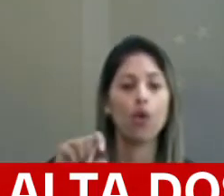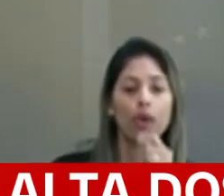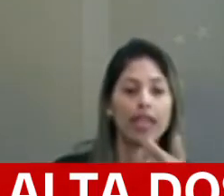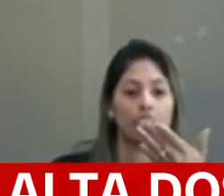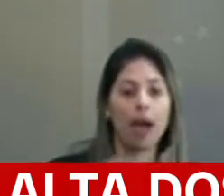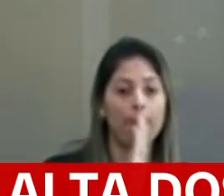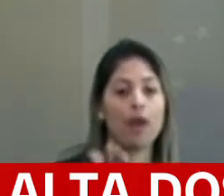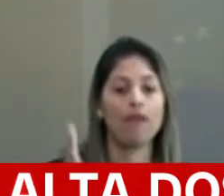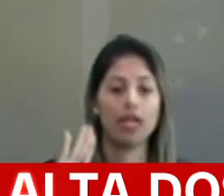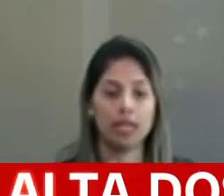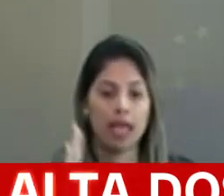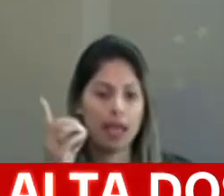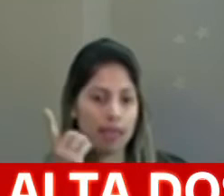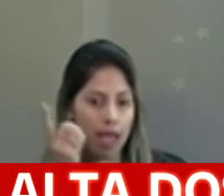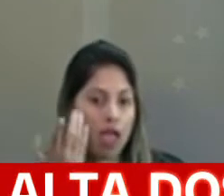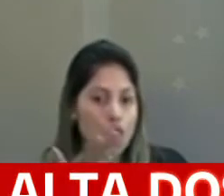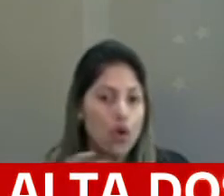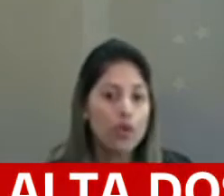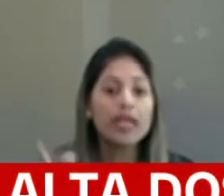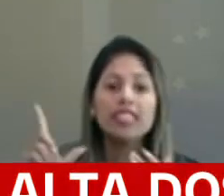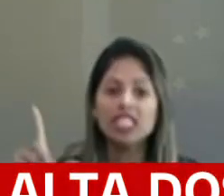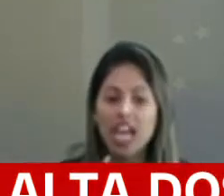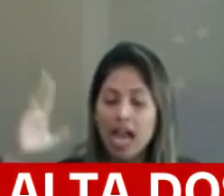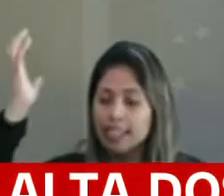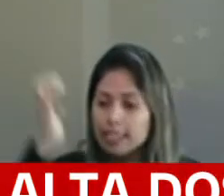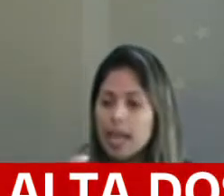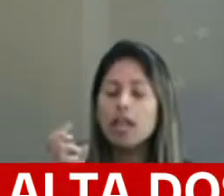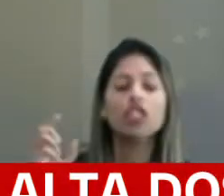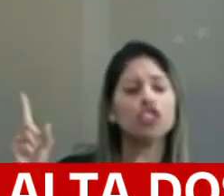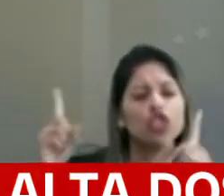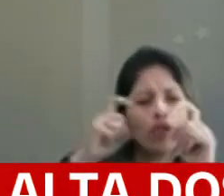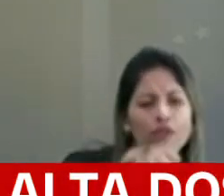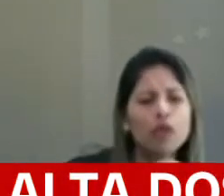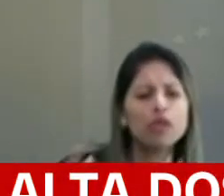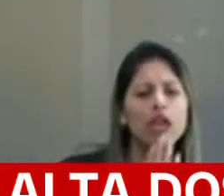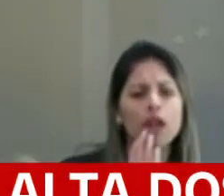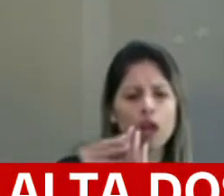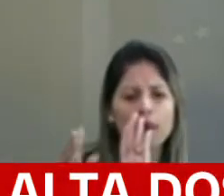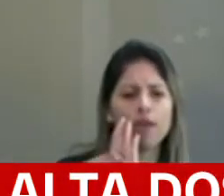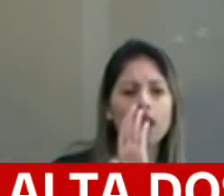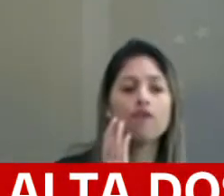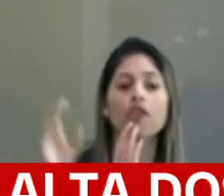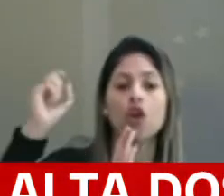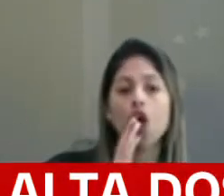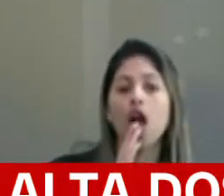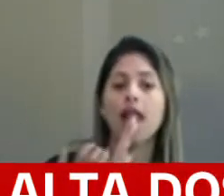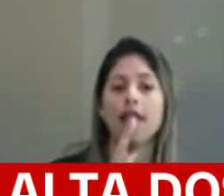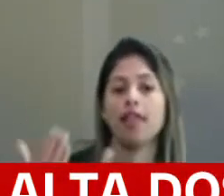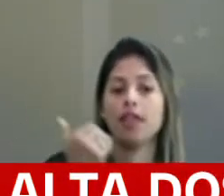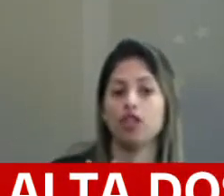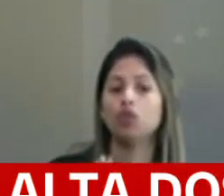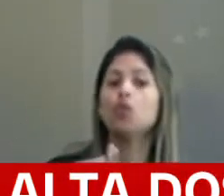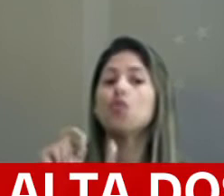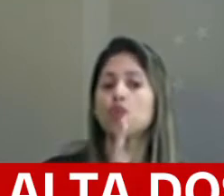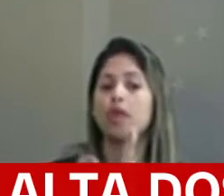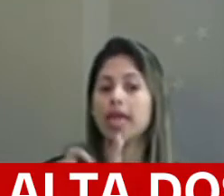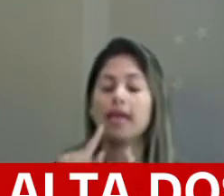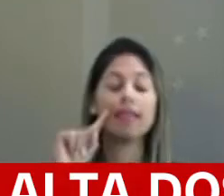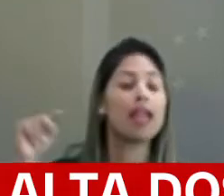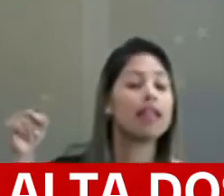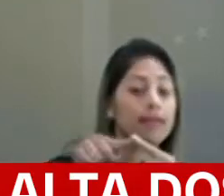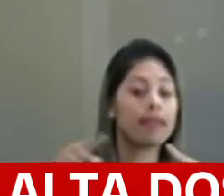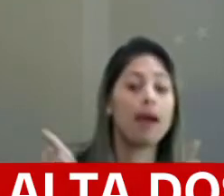na Câmara, traria sérias dificuldades técnicas para a fixação da alíquota específica uniforme